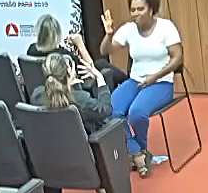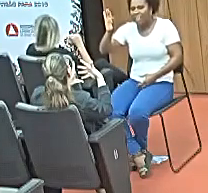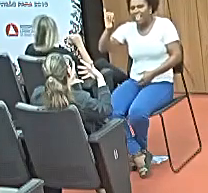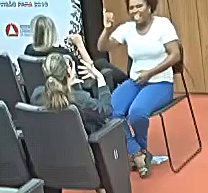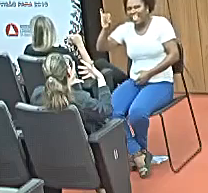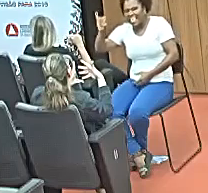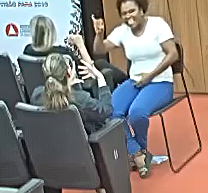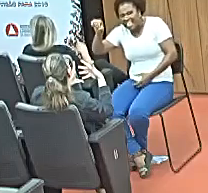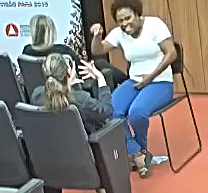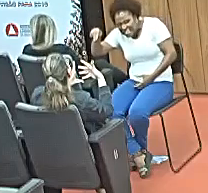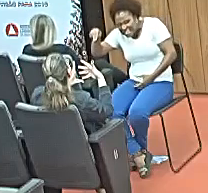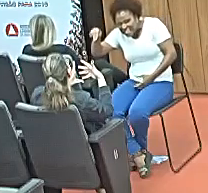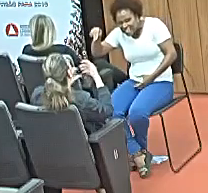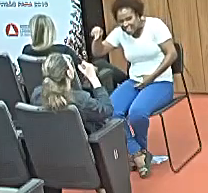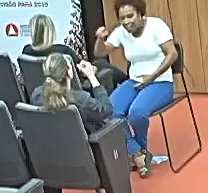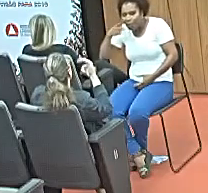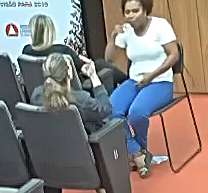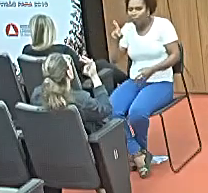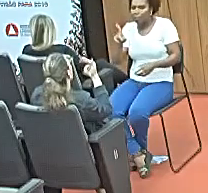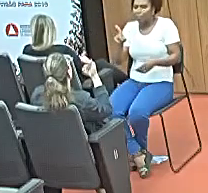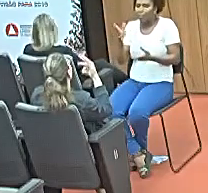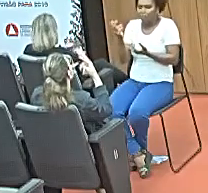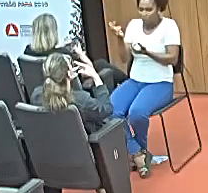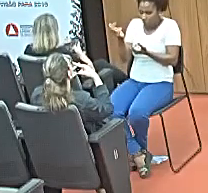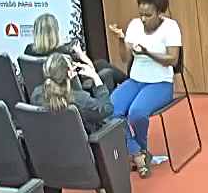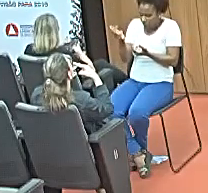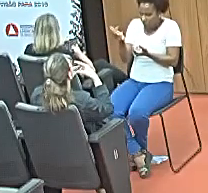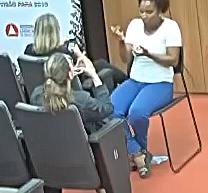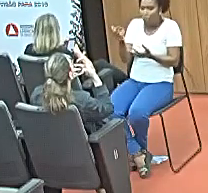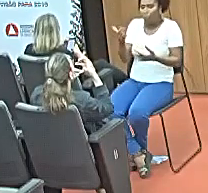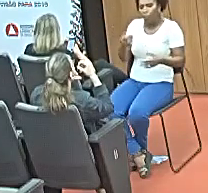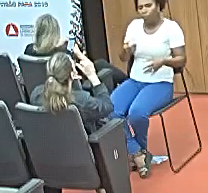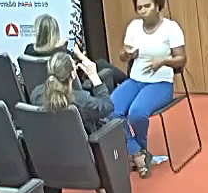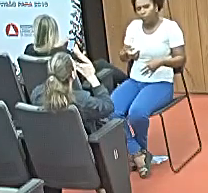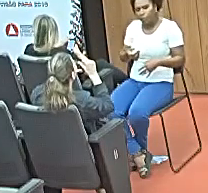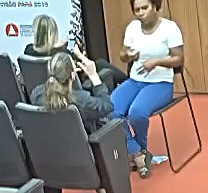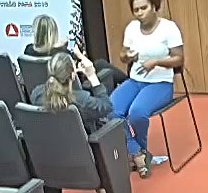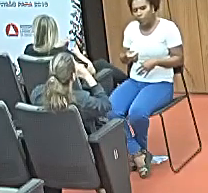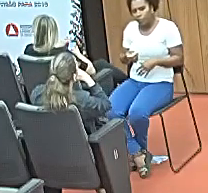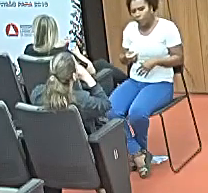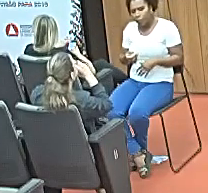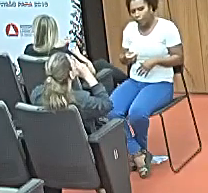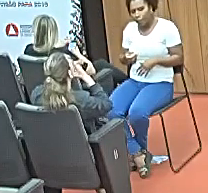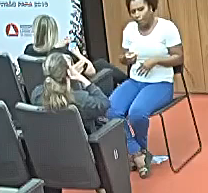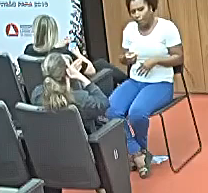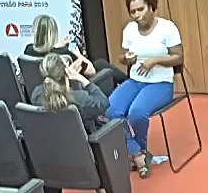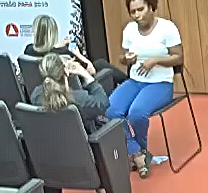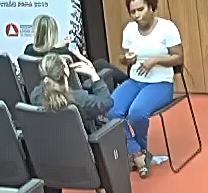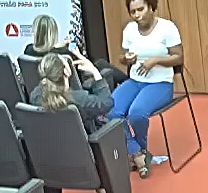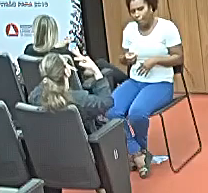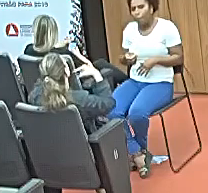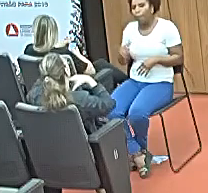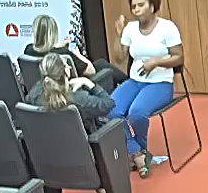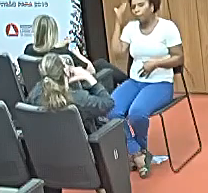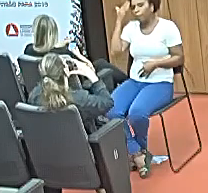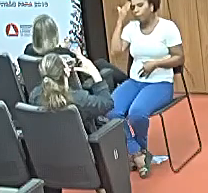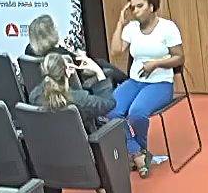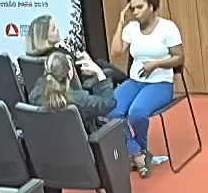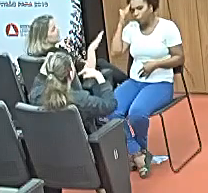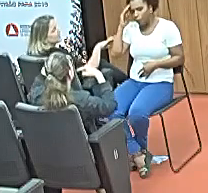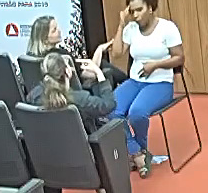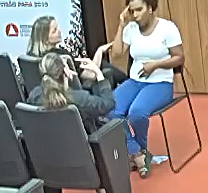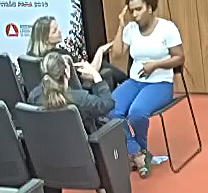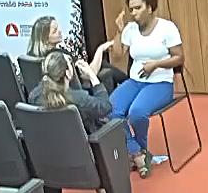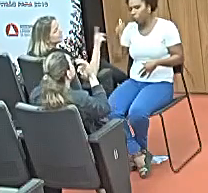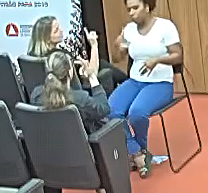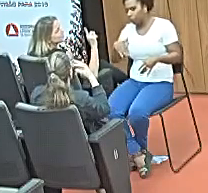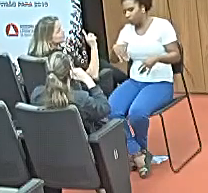mas é o mais importante é cumprir o que é pessoas aqui colocam e eu não vou conseguir sozinho